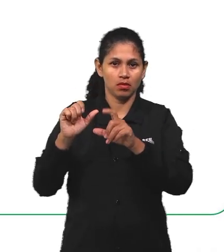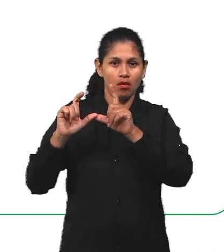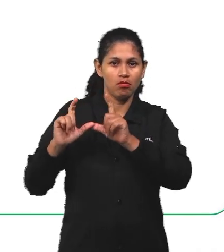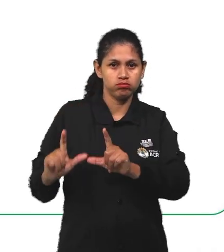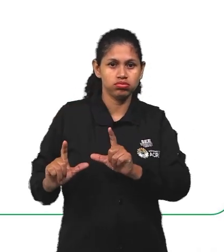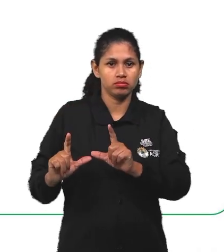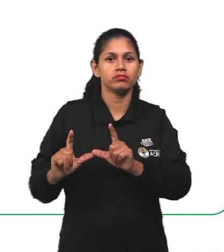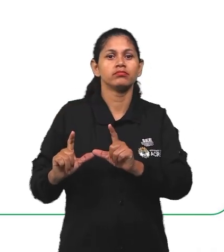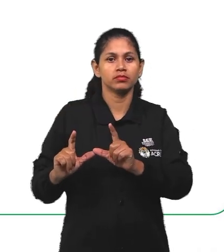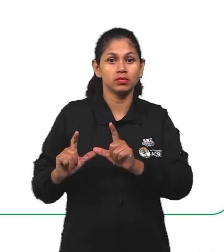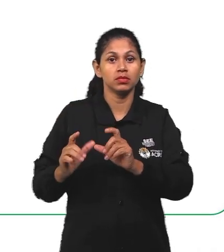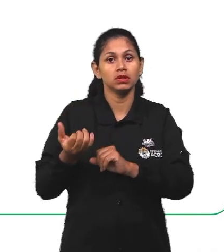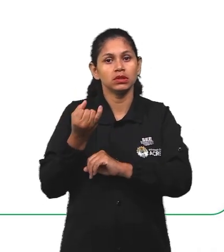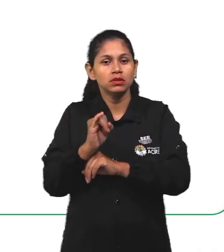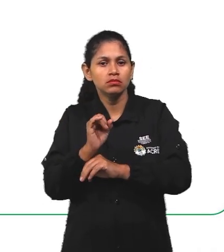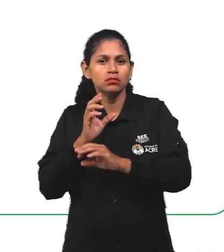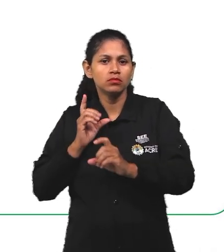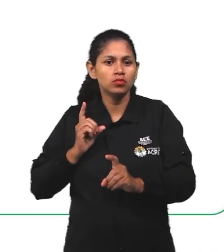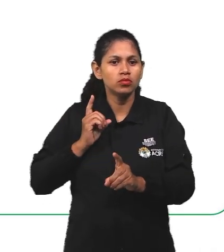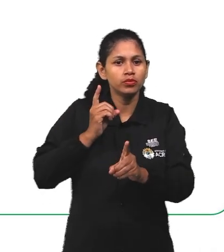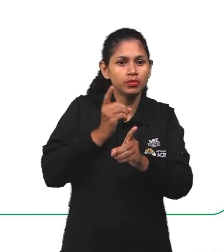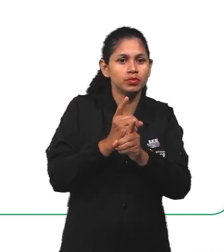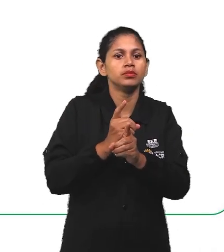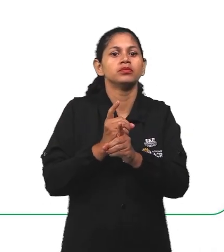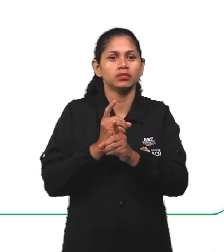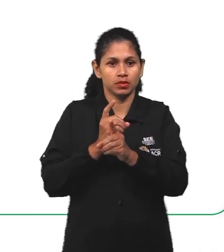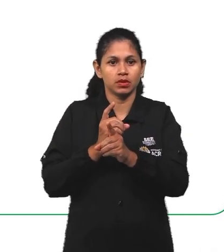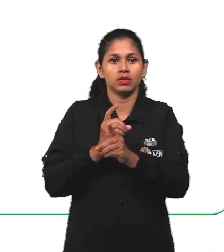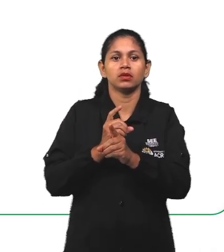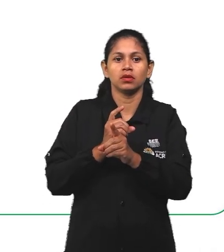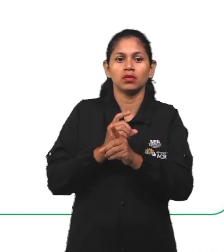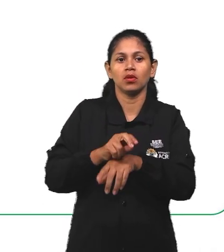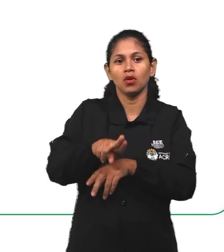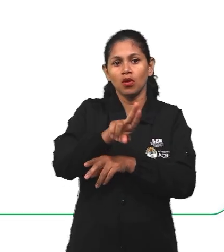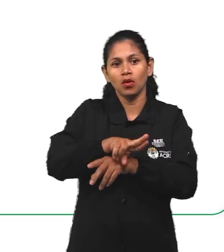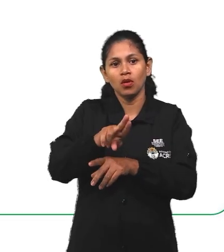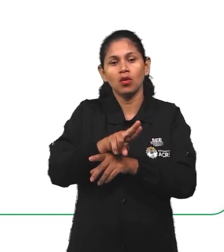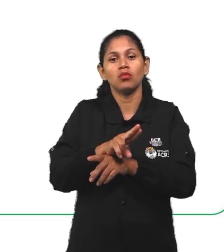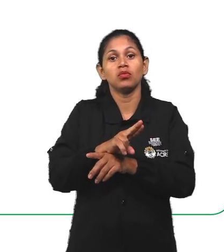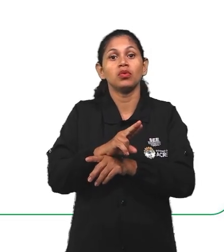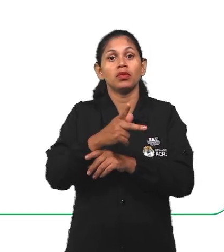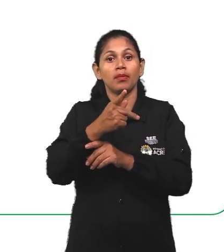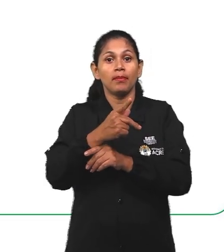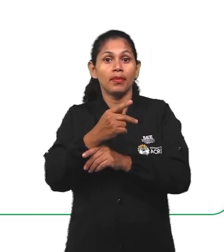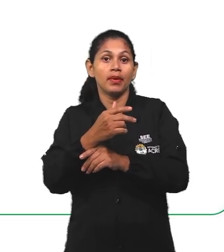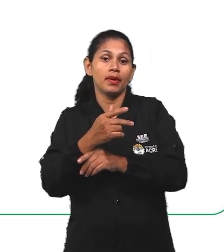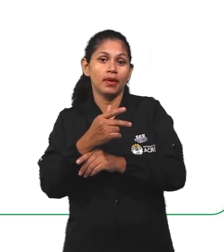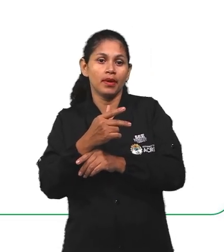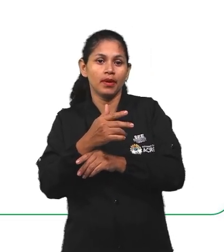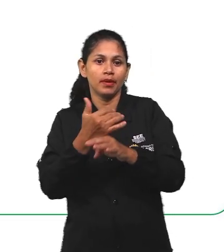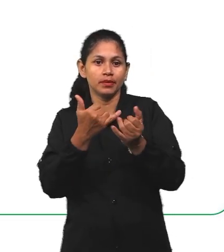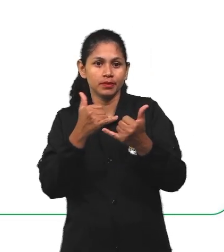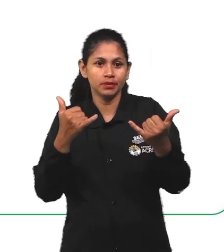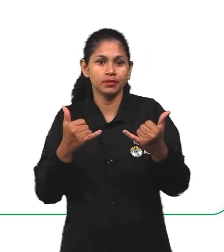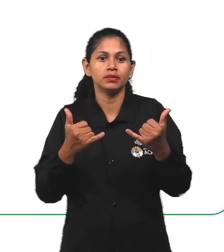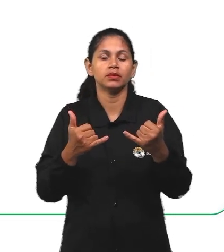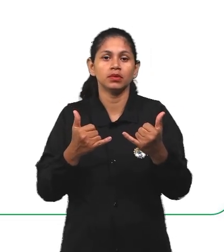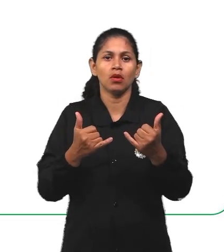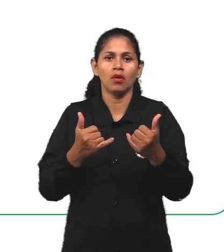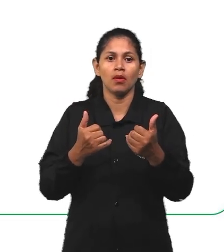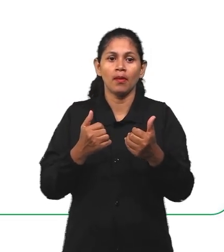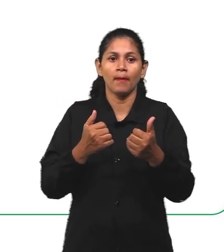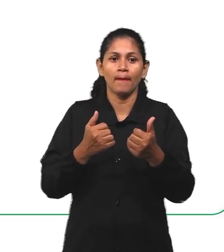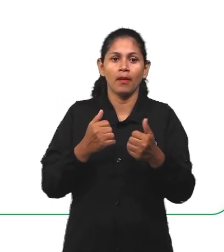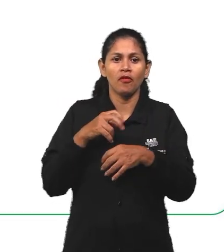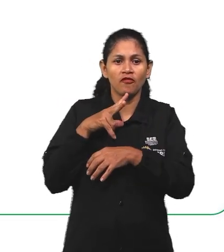se eu quiser encontrar essa grandeza, potência elétrica, eu utilizo a tensão elétrica vezes a corrente elétrica.